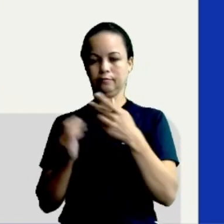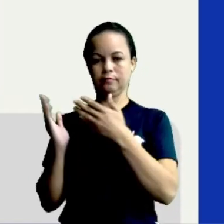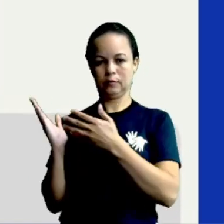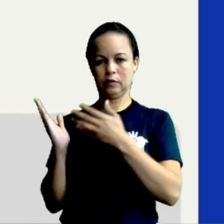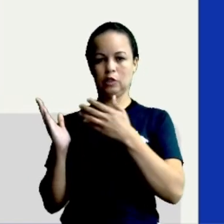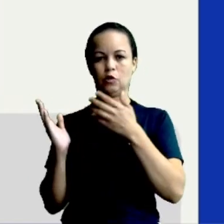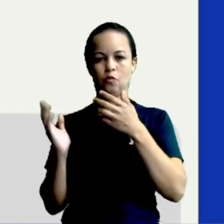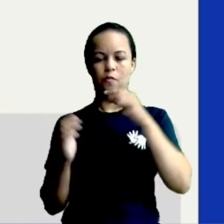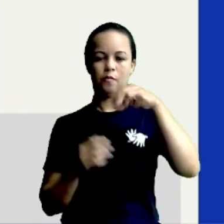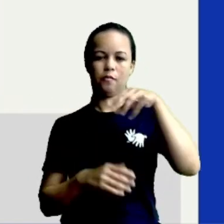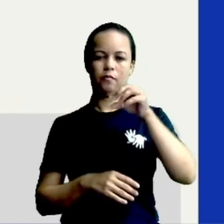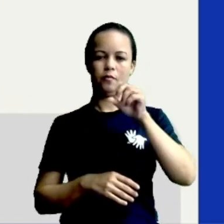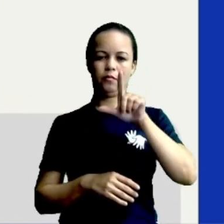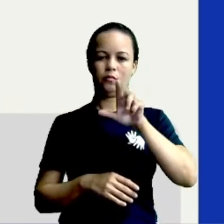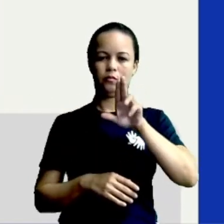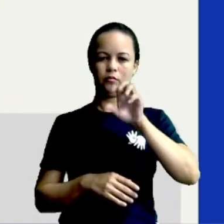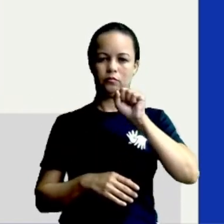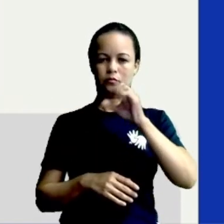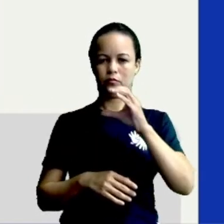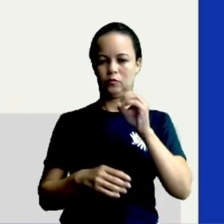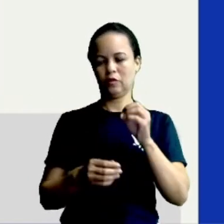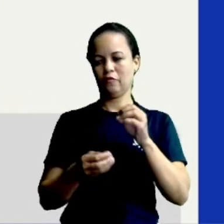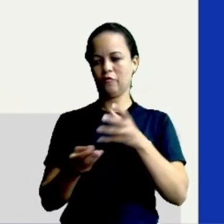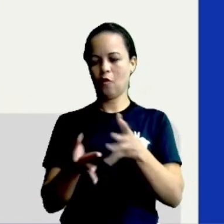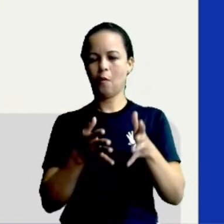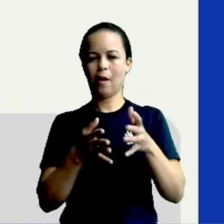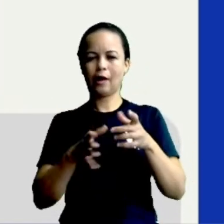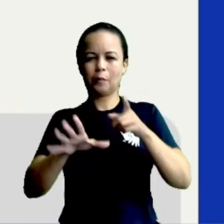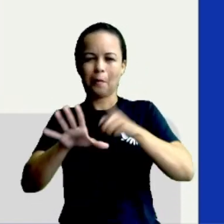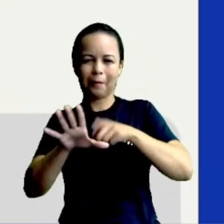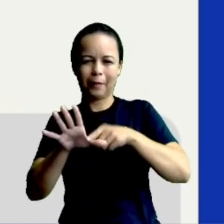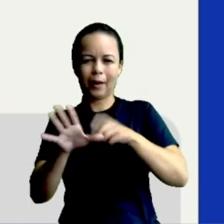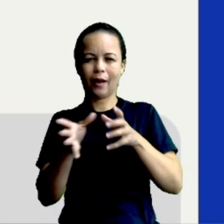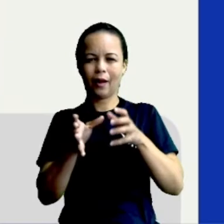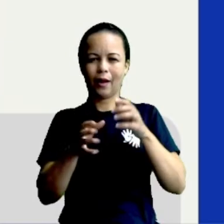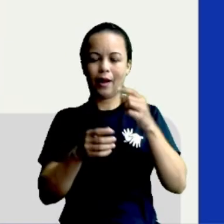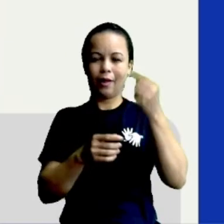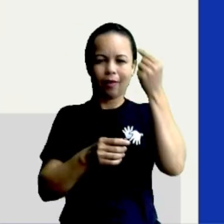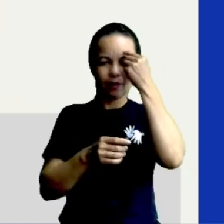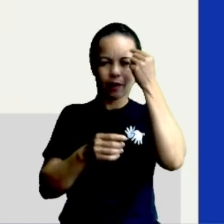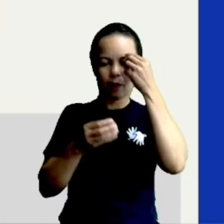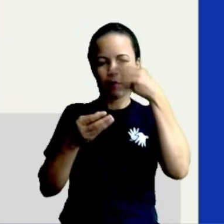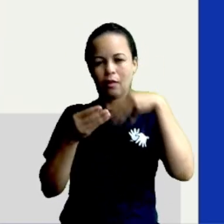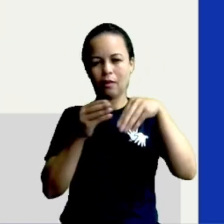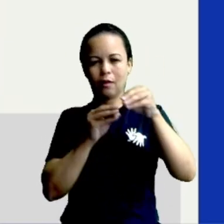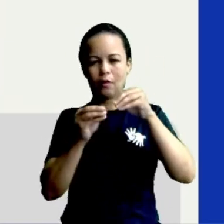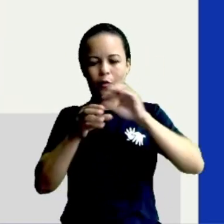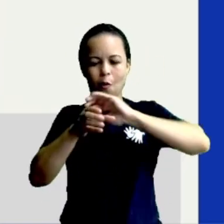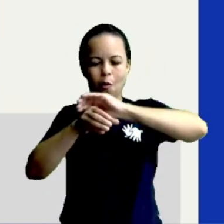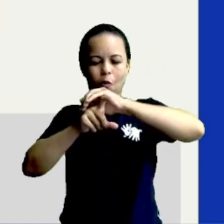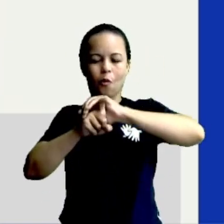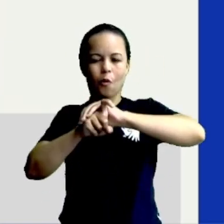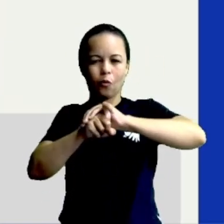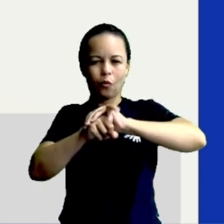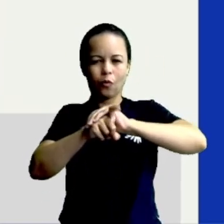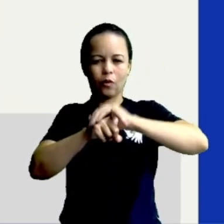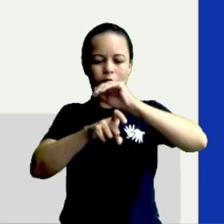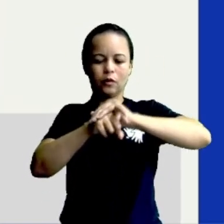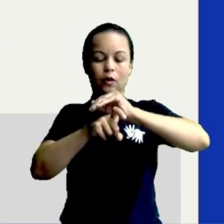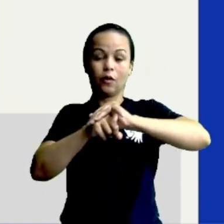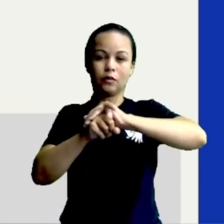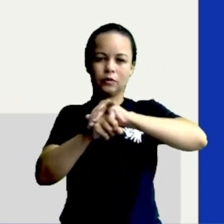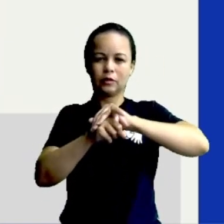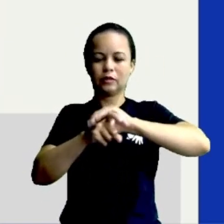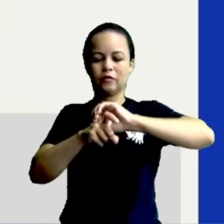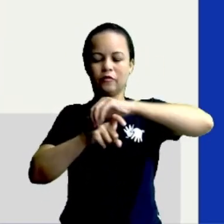externamente ele é formado de pés, de cabeça e de concha, um corpo mole. A sua concha possui vários órgãos